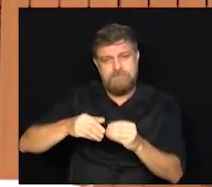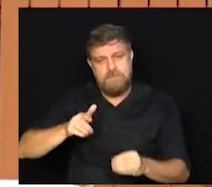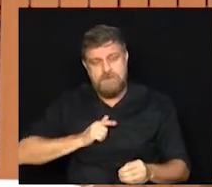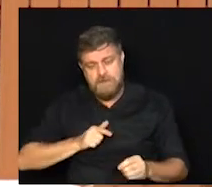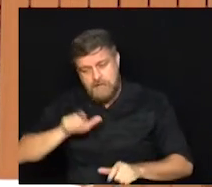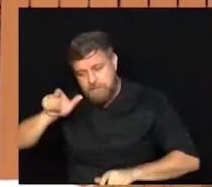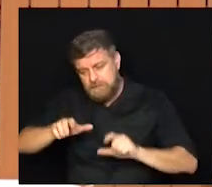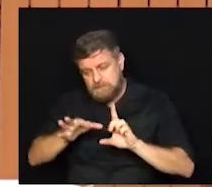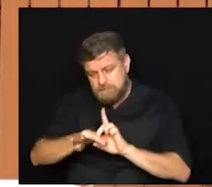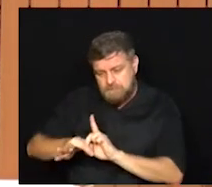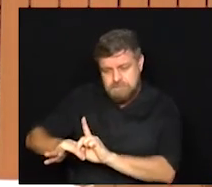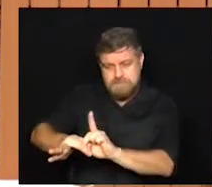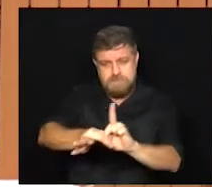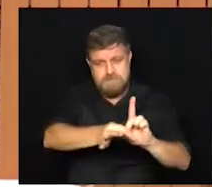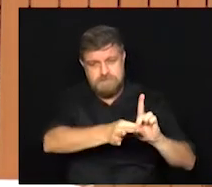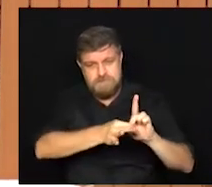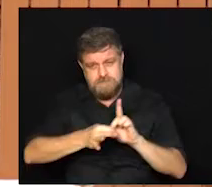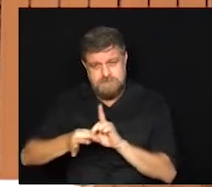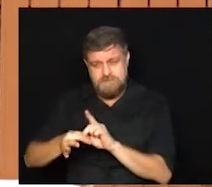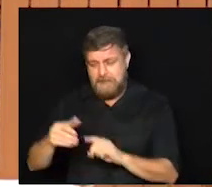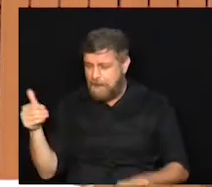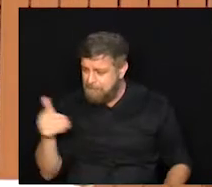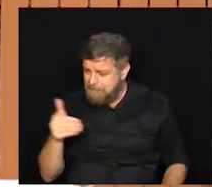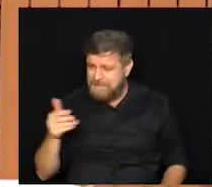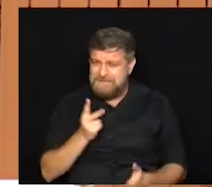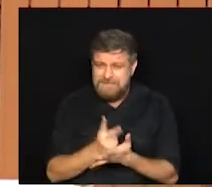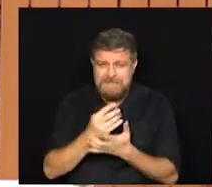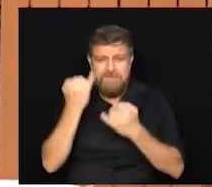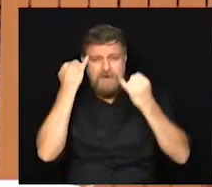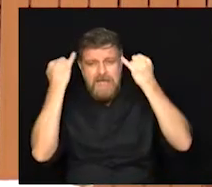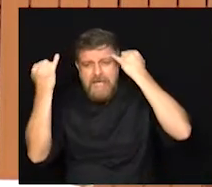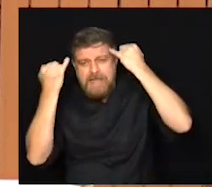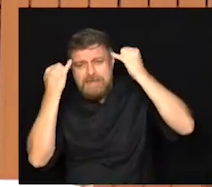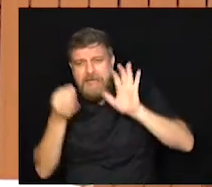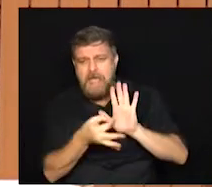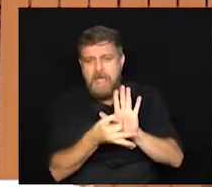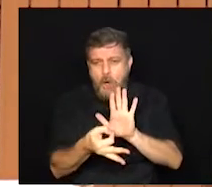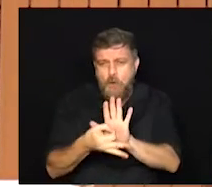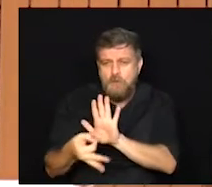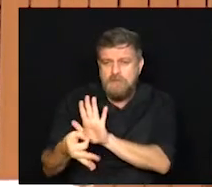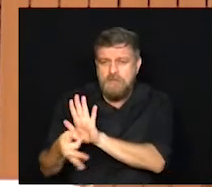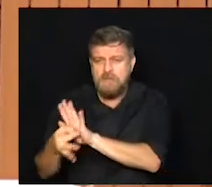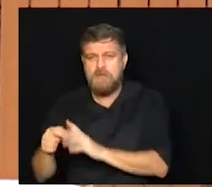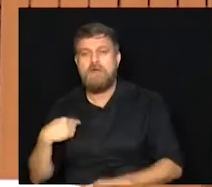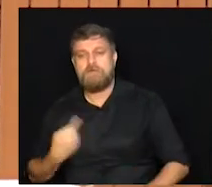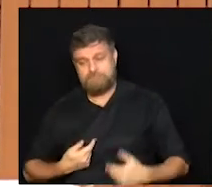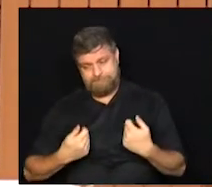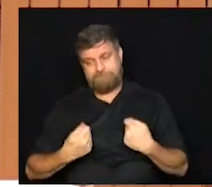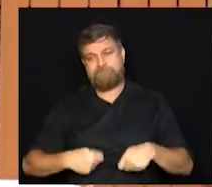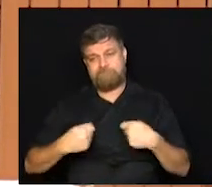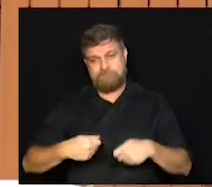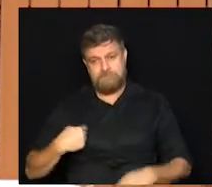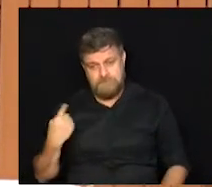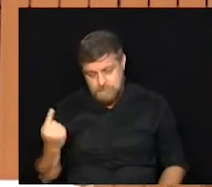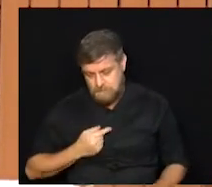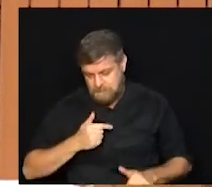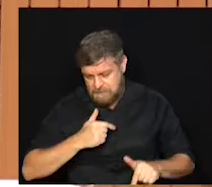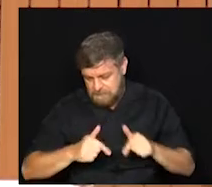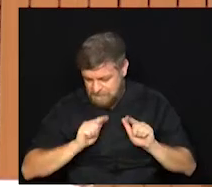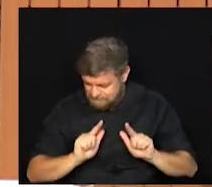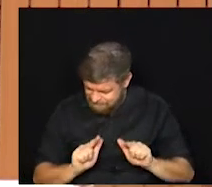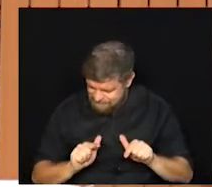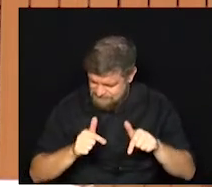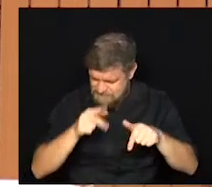sempre que participem com a gente, dê ideias, sugestões, isso que nós vamos precisar para que nosso trabalho continue